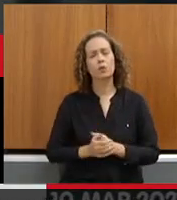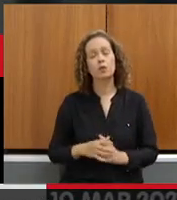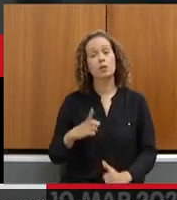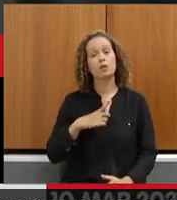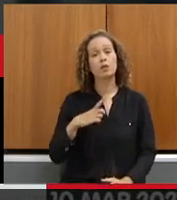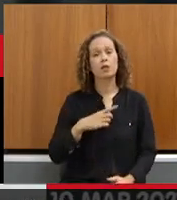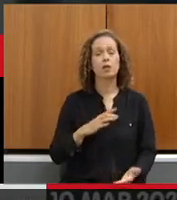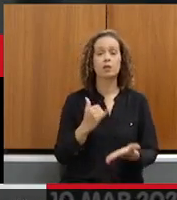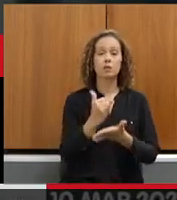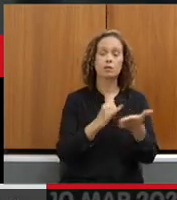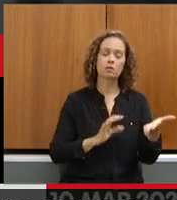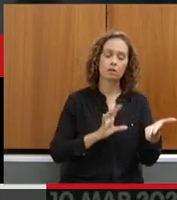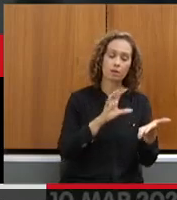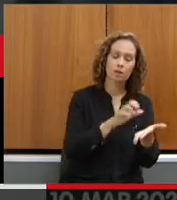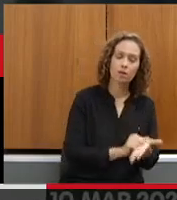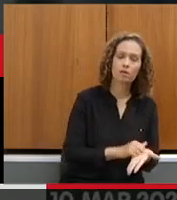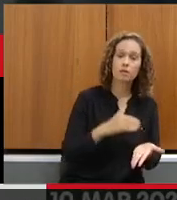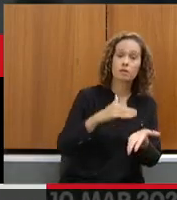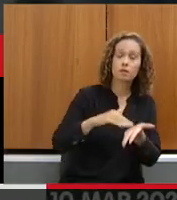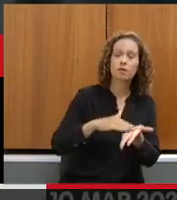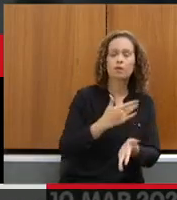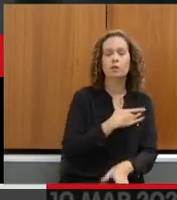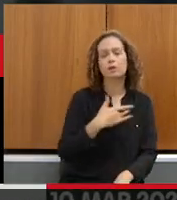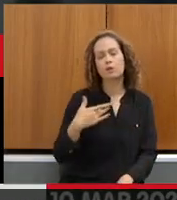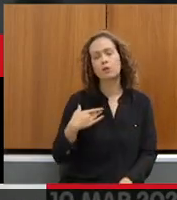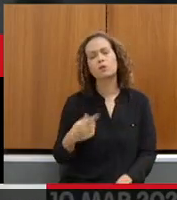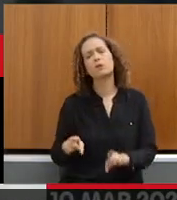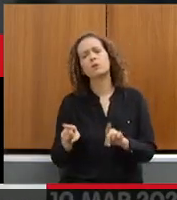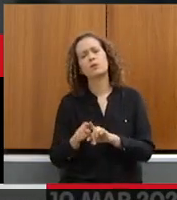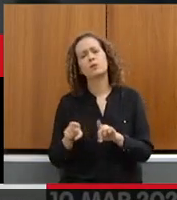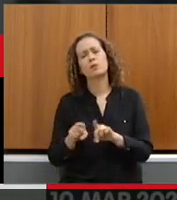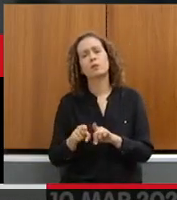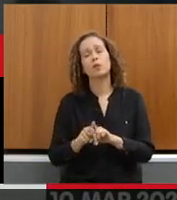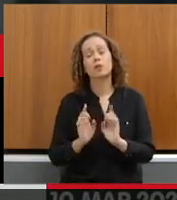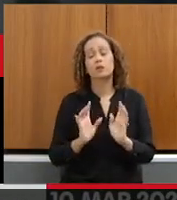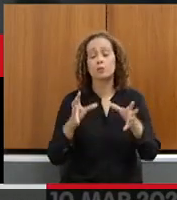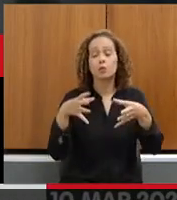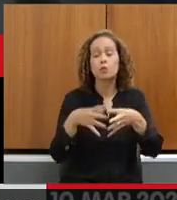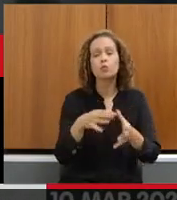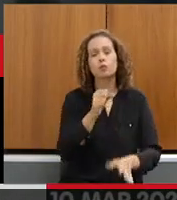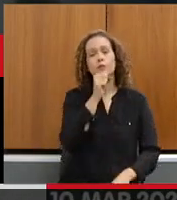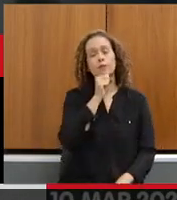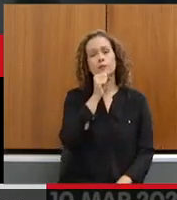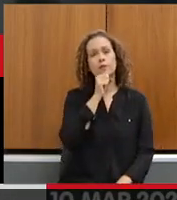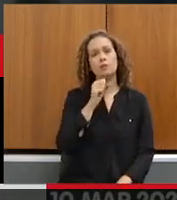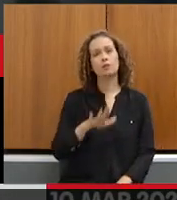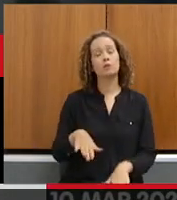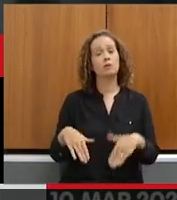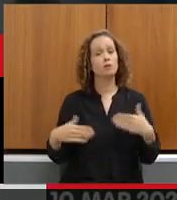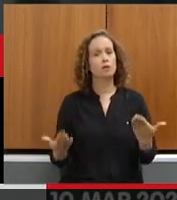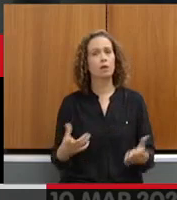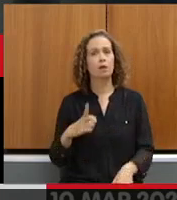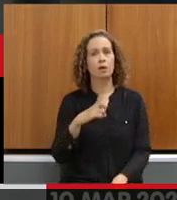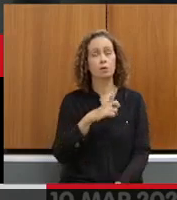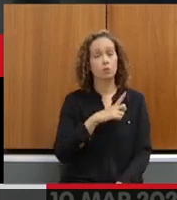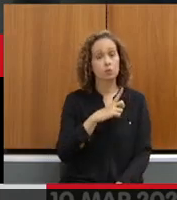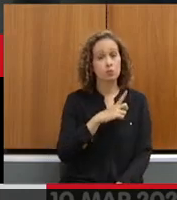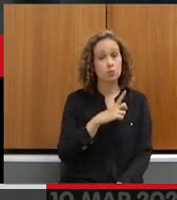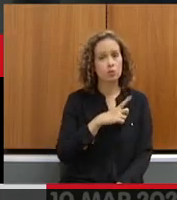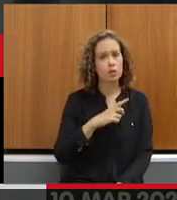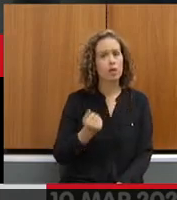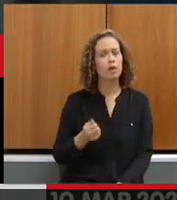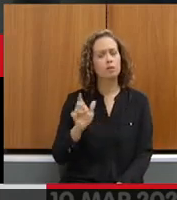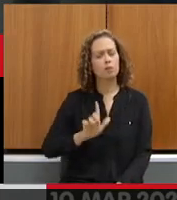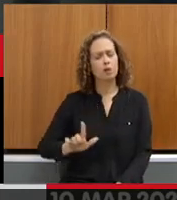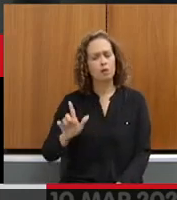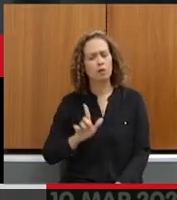de Saúde nós temos grupo de mobilização que é antigo na Secretaria de Saúde então assim a associação é muito